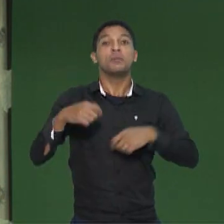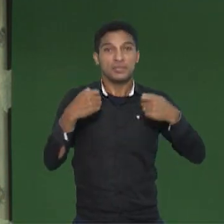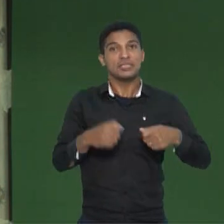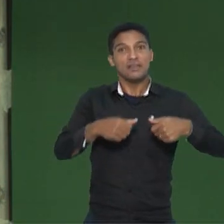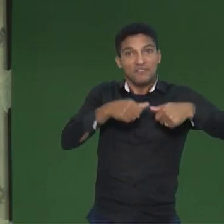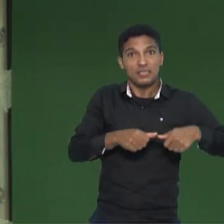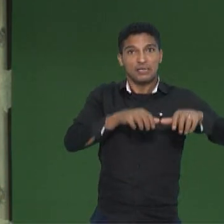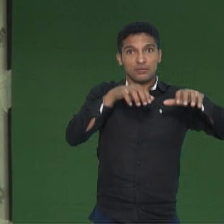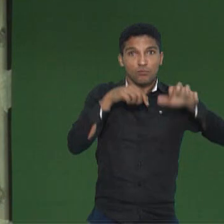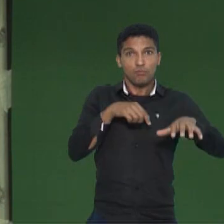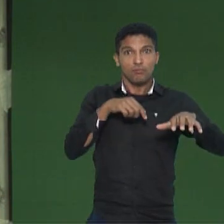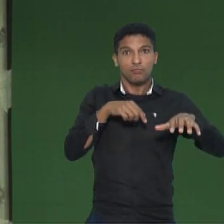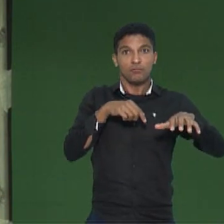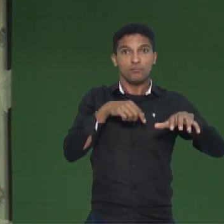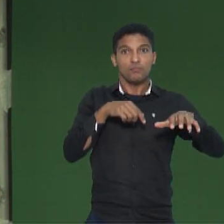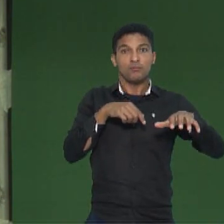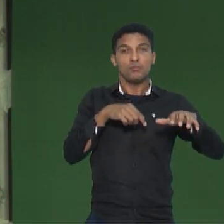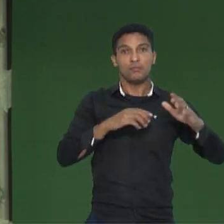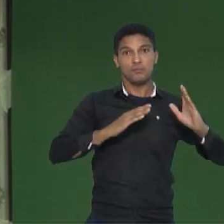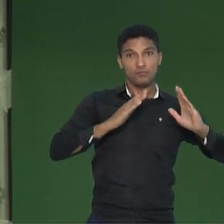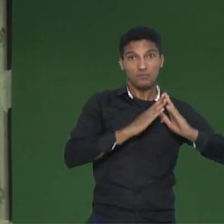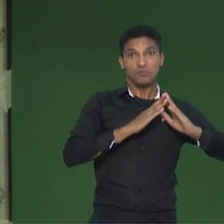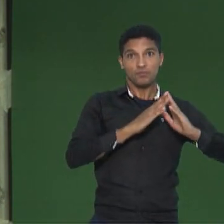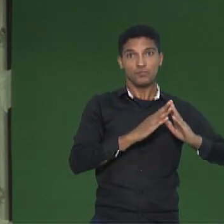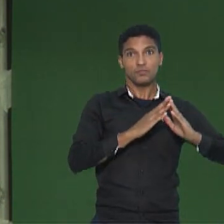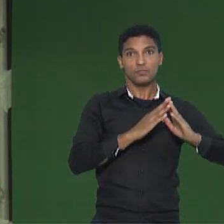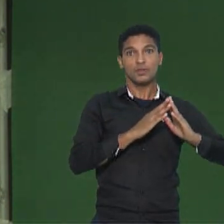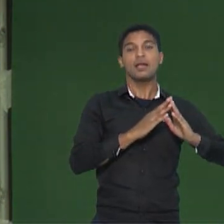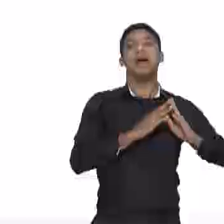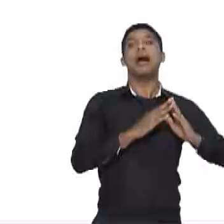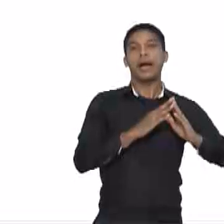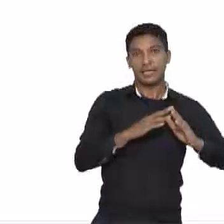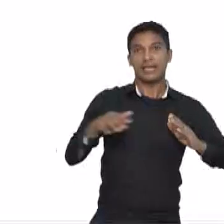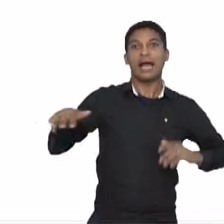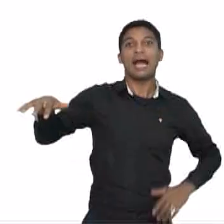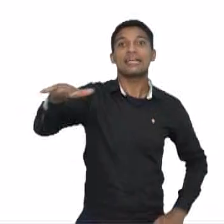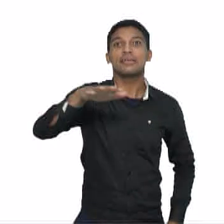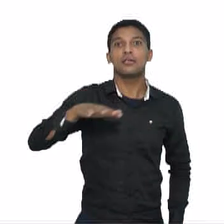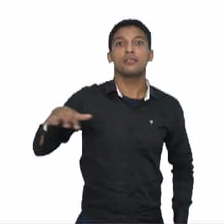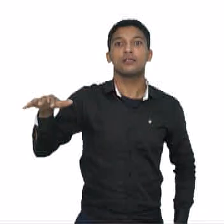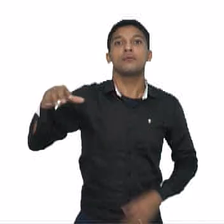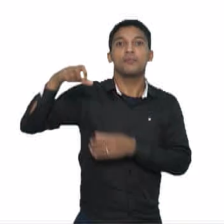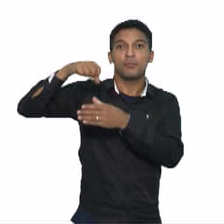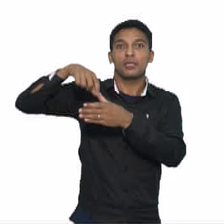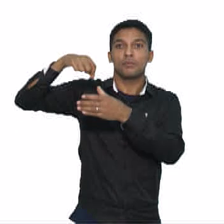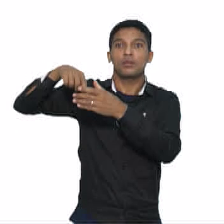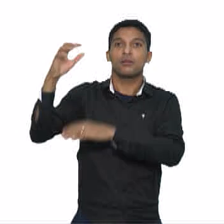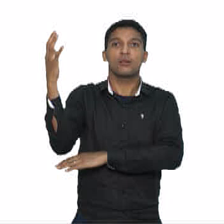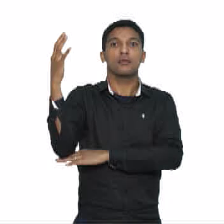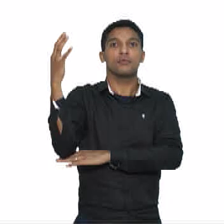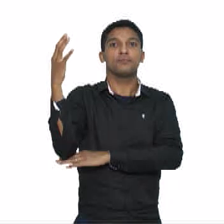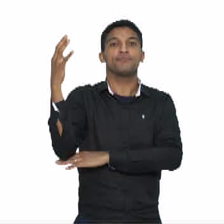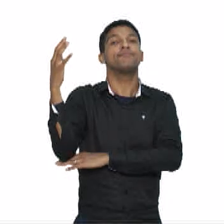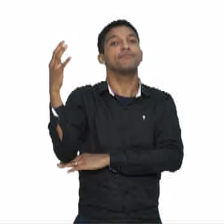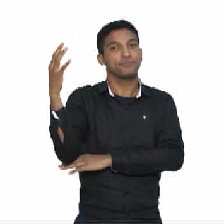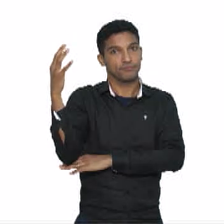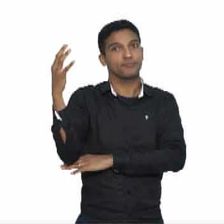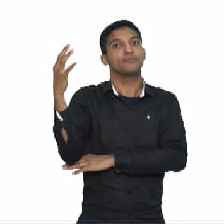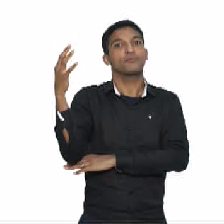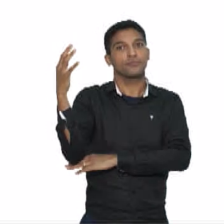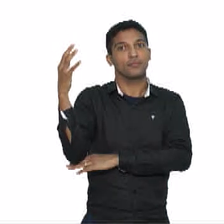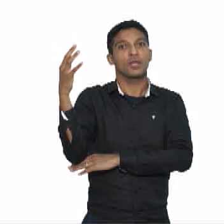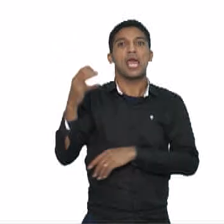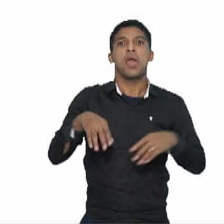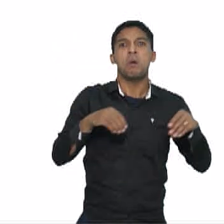ficar aqui e eu preciso desenvolver essas plantas. Outra hipótese sugere que o fator decisivo para o desenvolvimento da